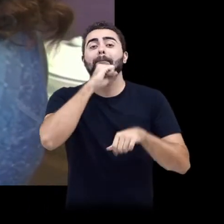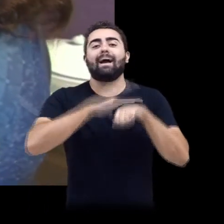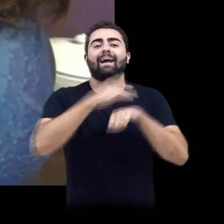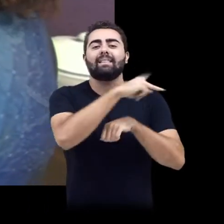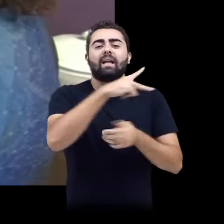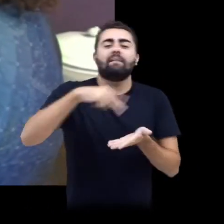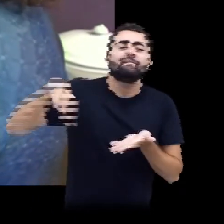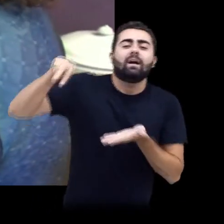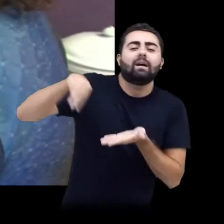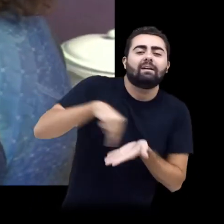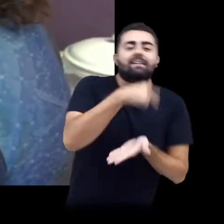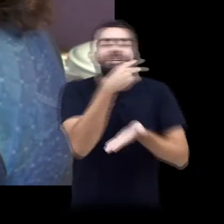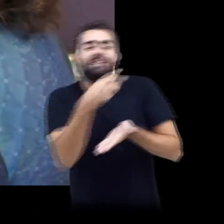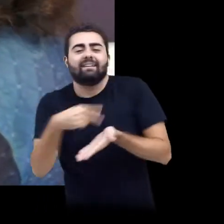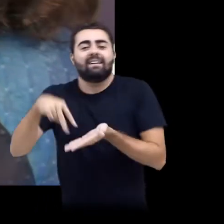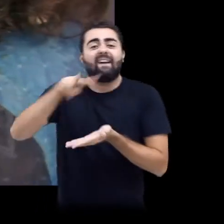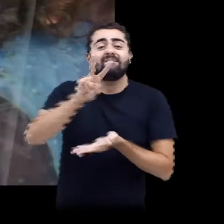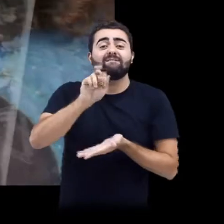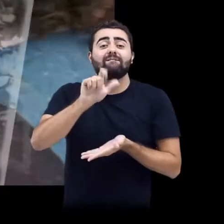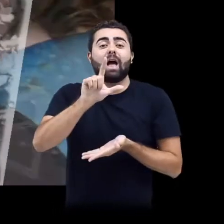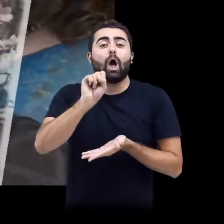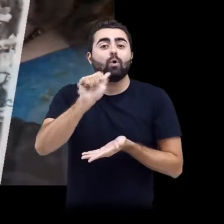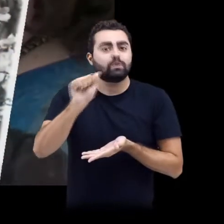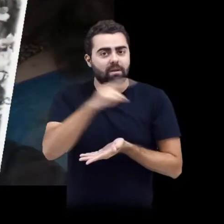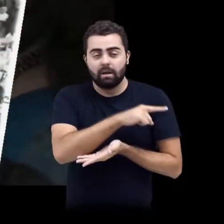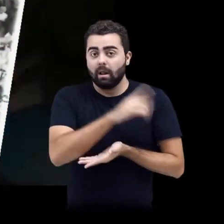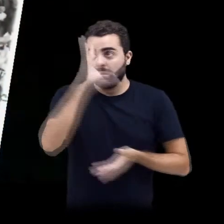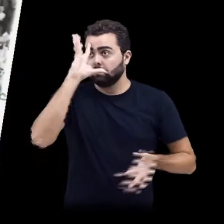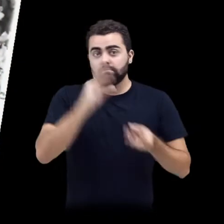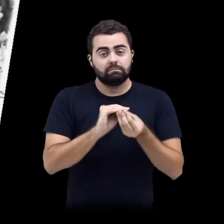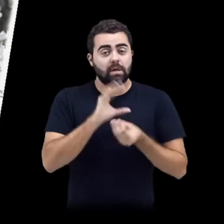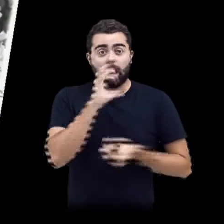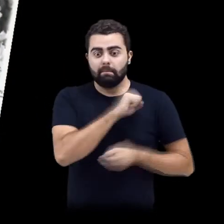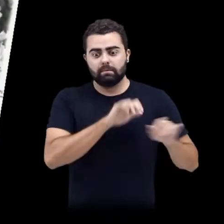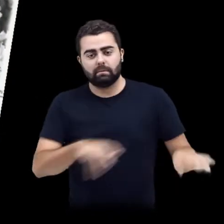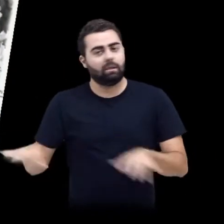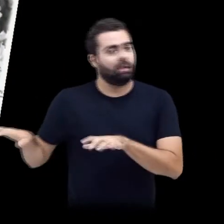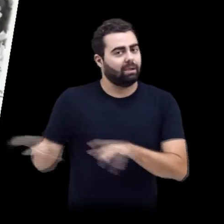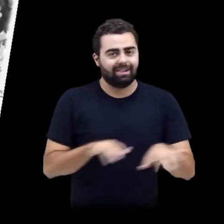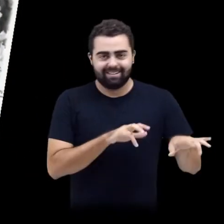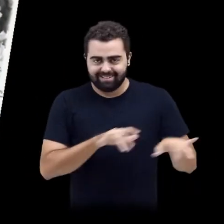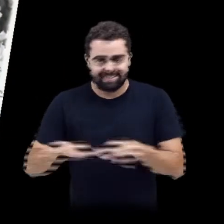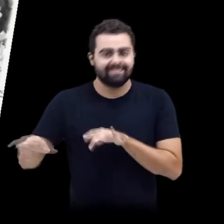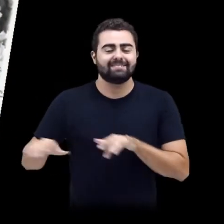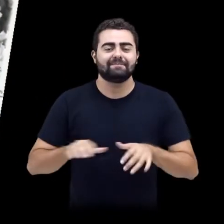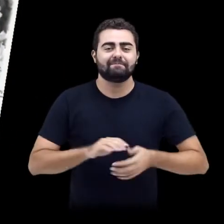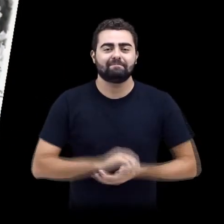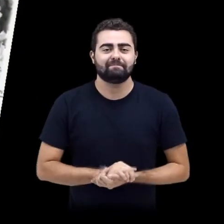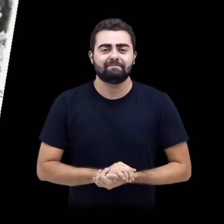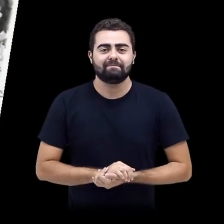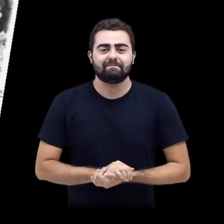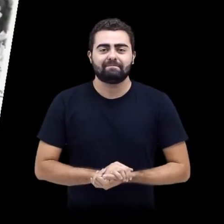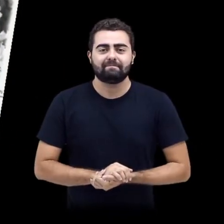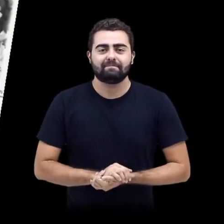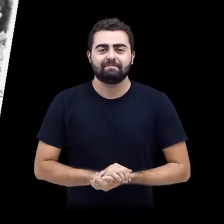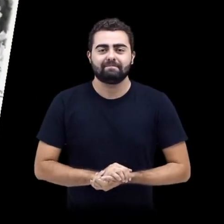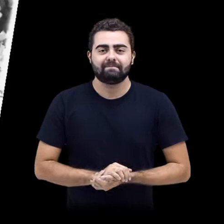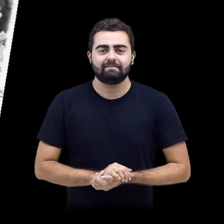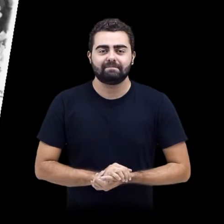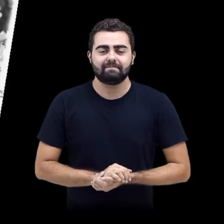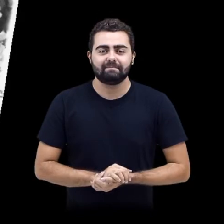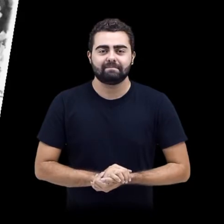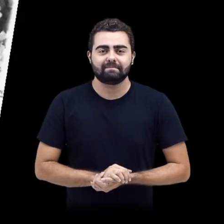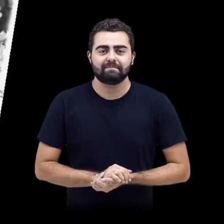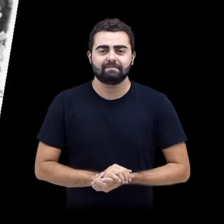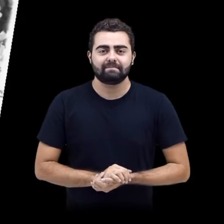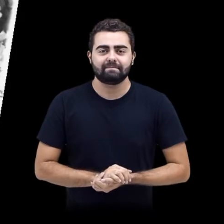sempre, de cor também, que ela fez e nunca escreveu. Fotos. Maria Célia em pé, regendo a orquestra de mulheres na Rádio